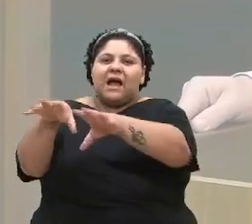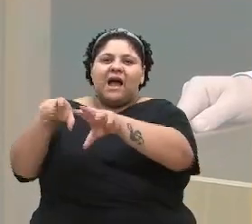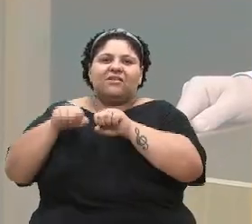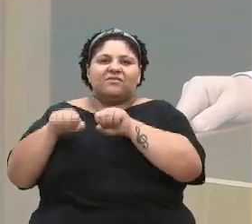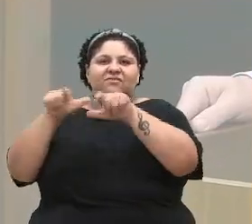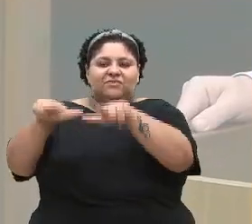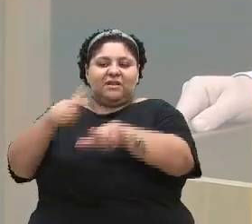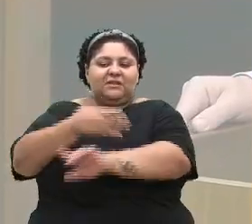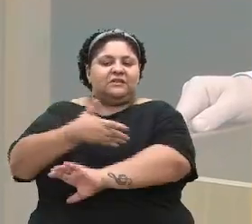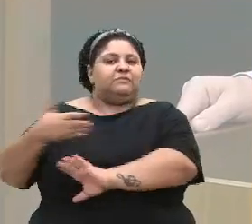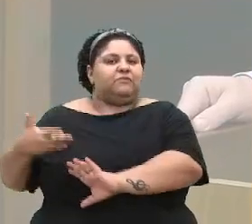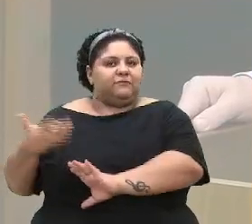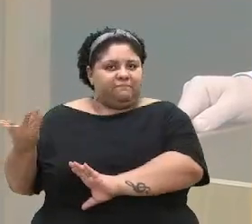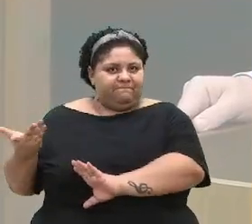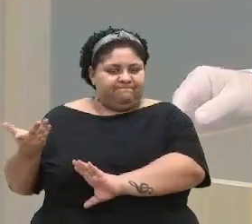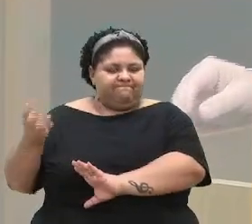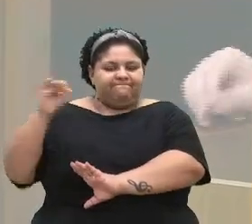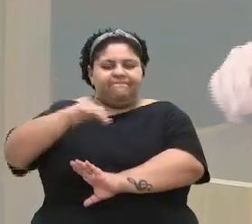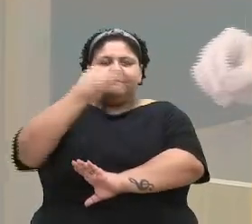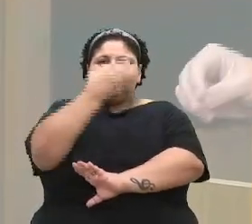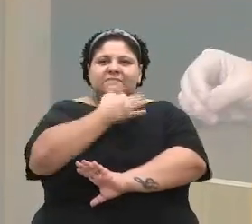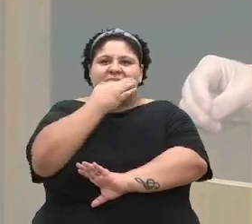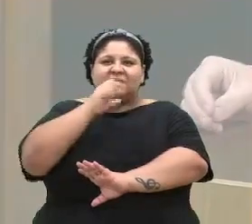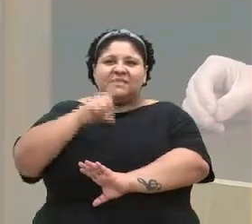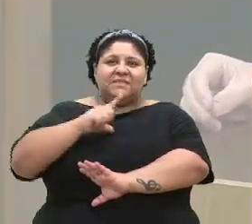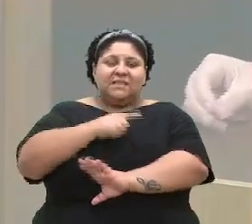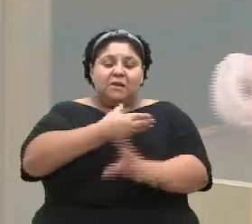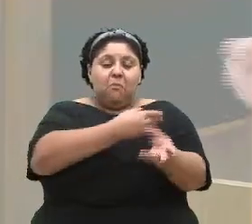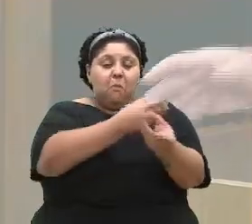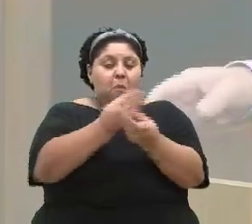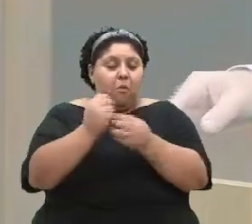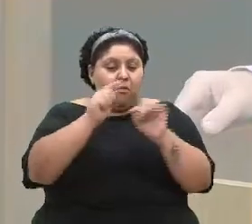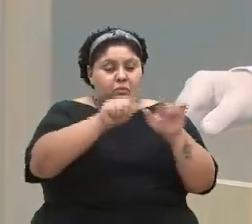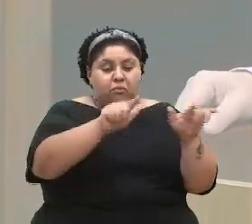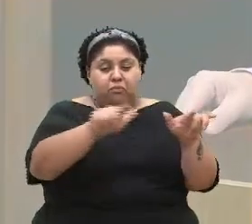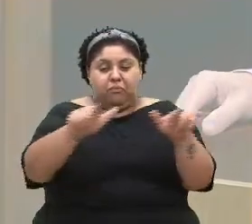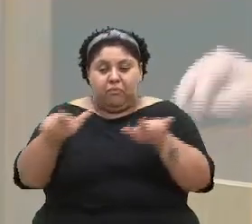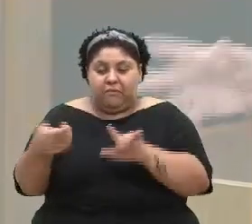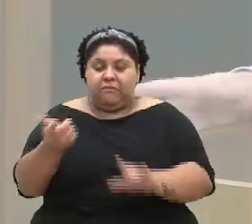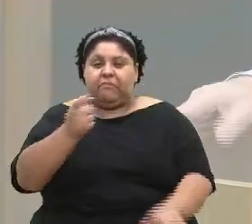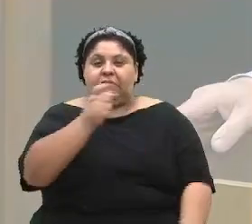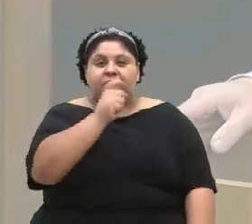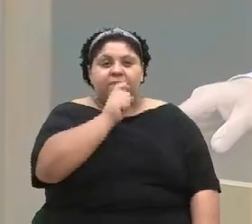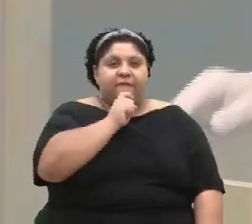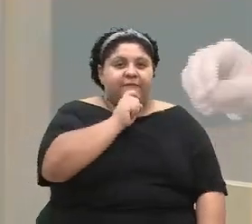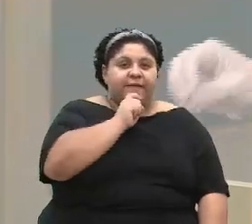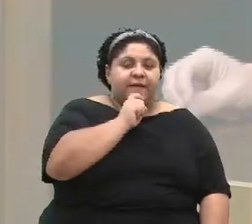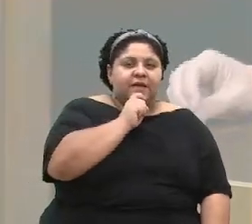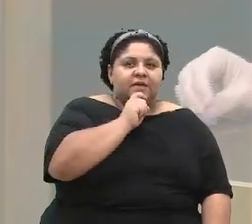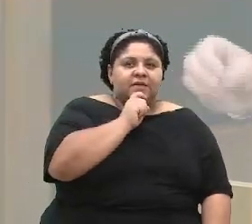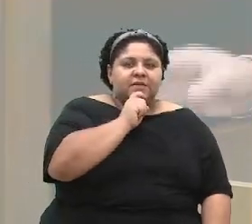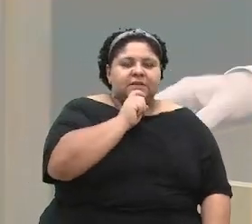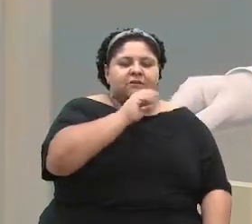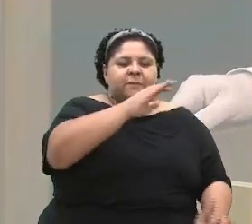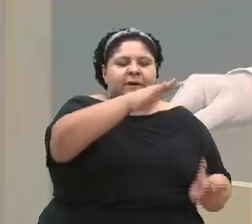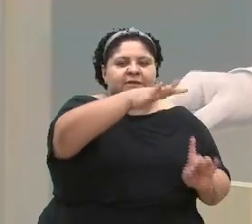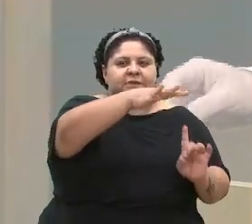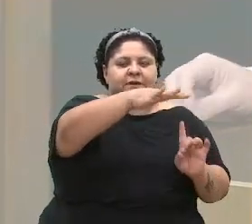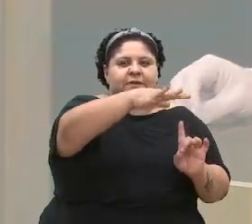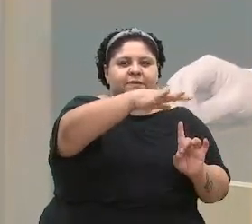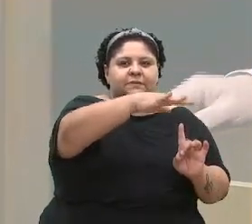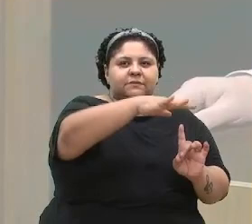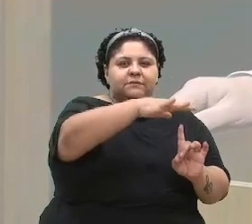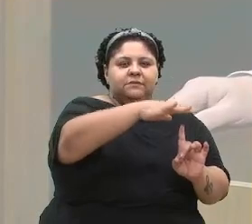públicas? Caxias do Sul tem inúmeras áreas verdes, praças, parques,